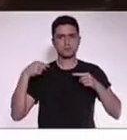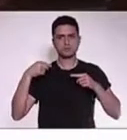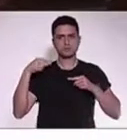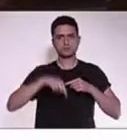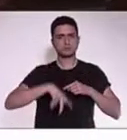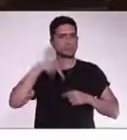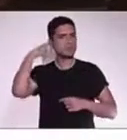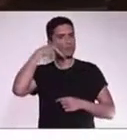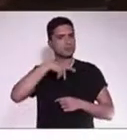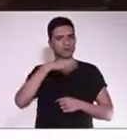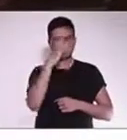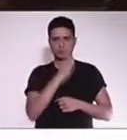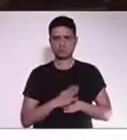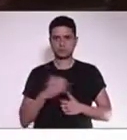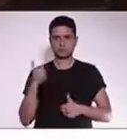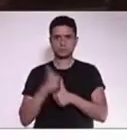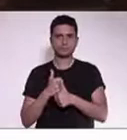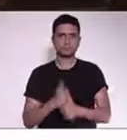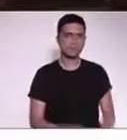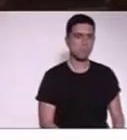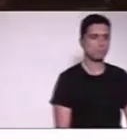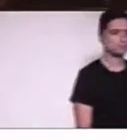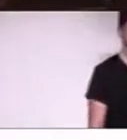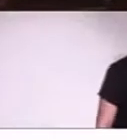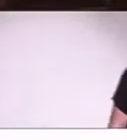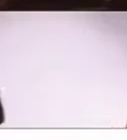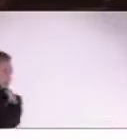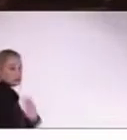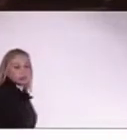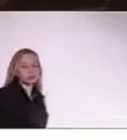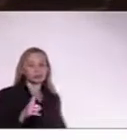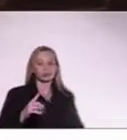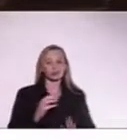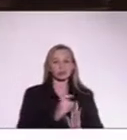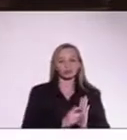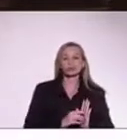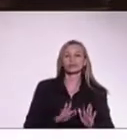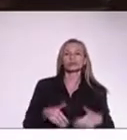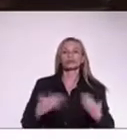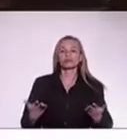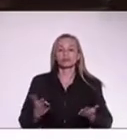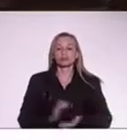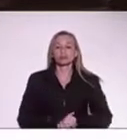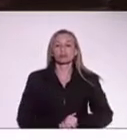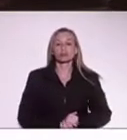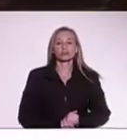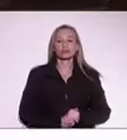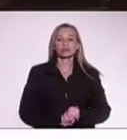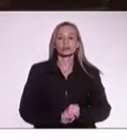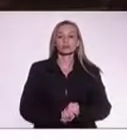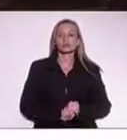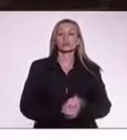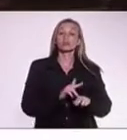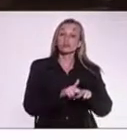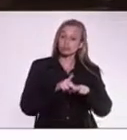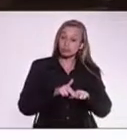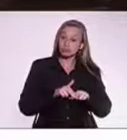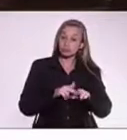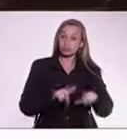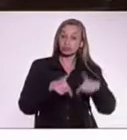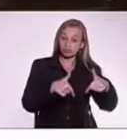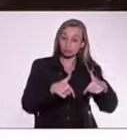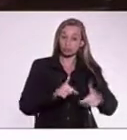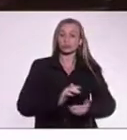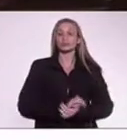Brasileiro. Se esteve em missão oficial, qual foi o intuito dessa missão, o objeto dessa